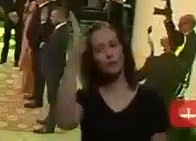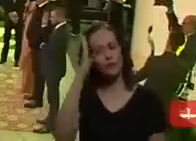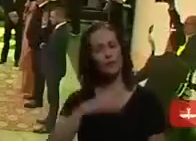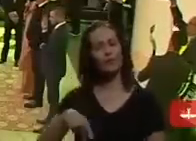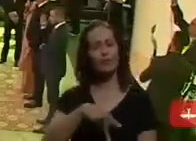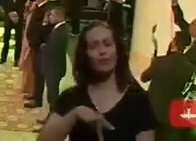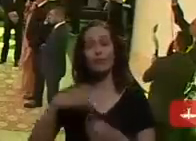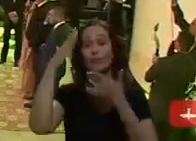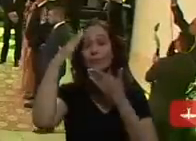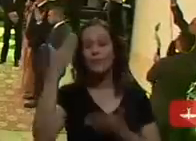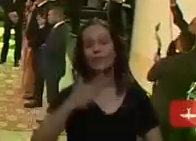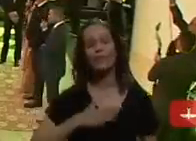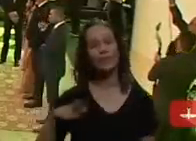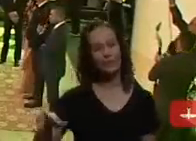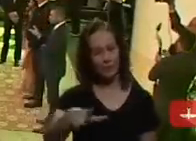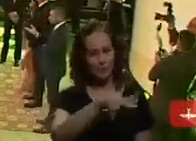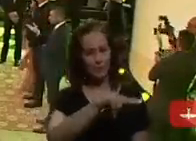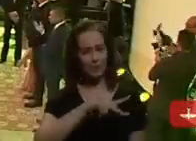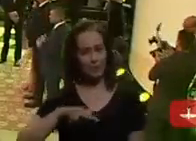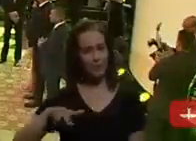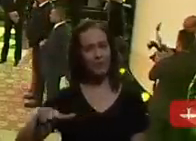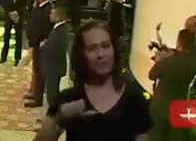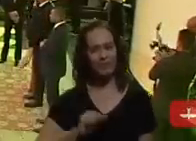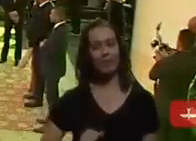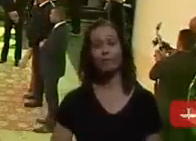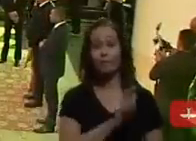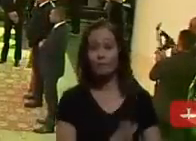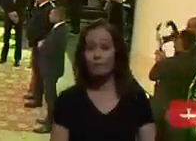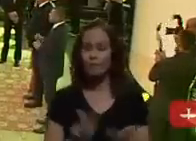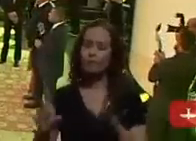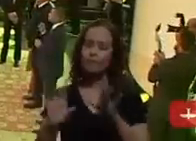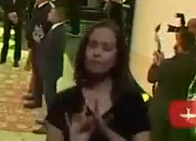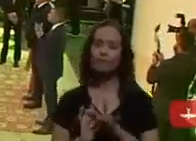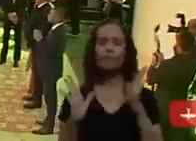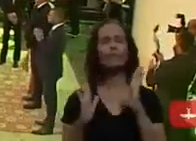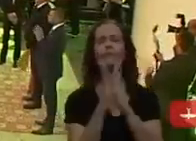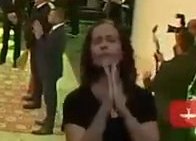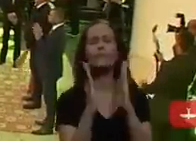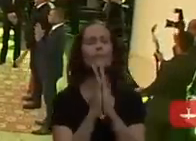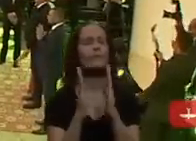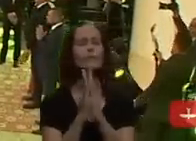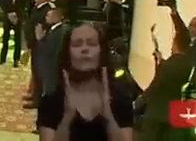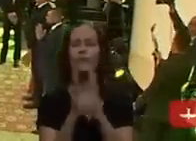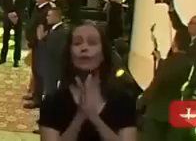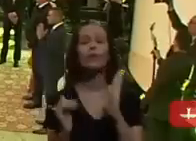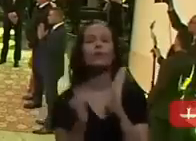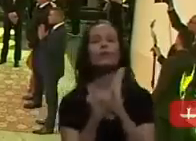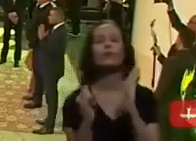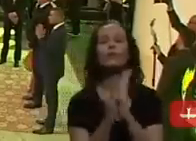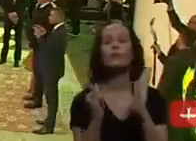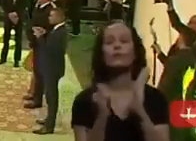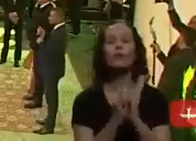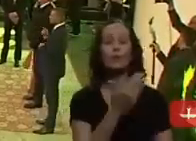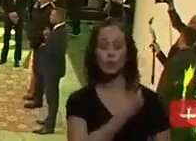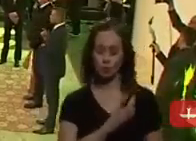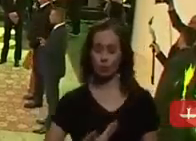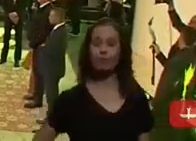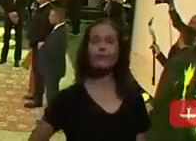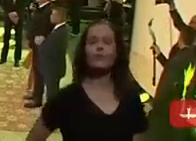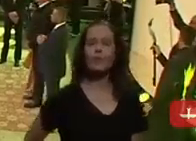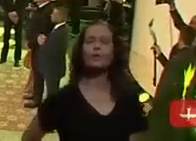Muito obrigada, meus irmãos, aqueles que se disponibilizam para orar, para interceder pelo governo,